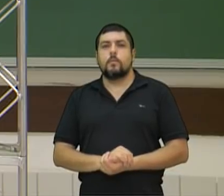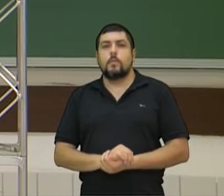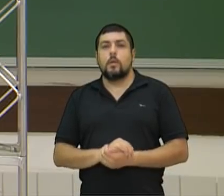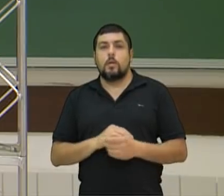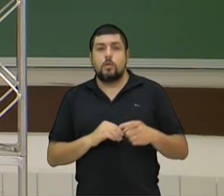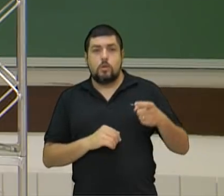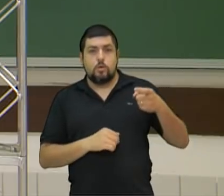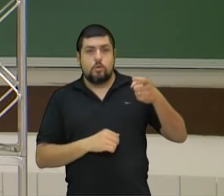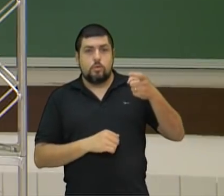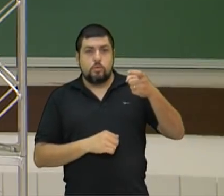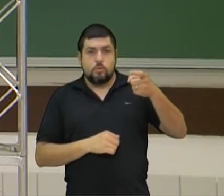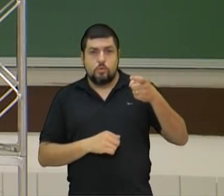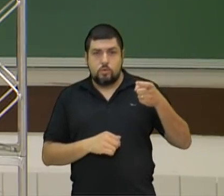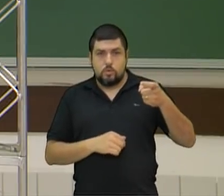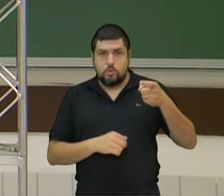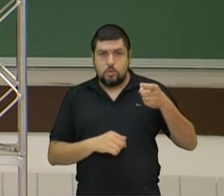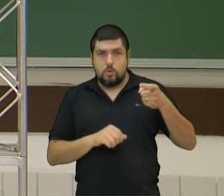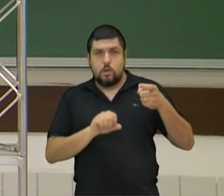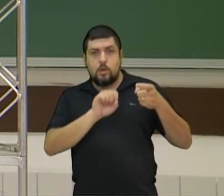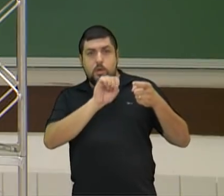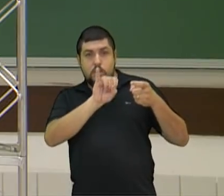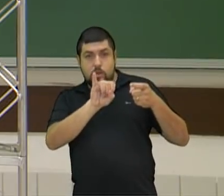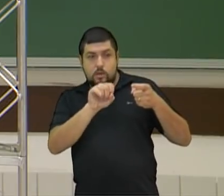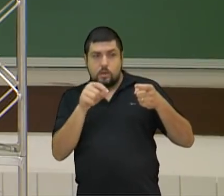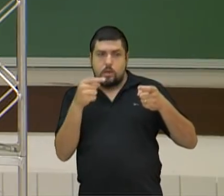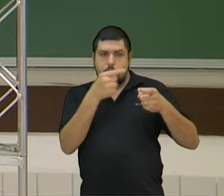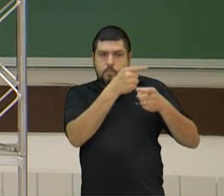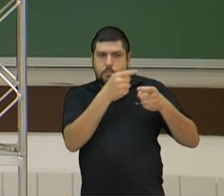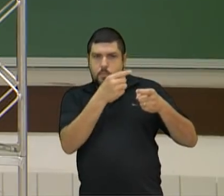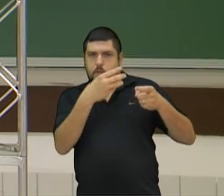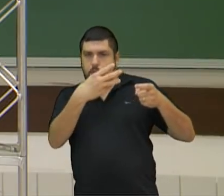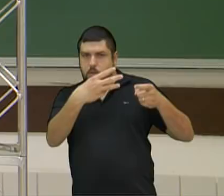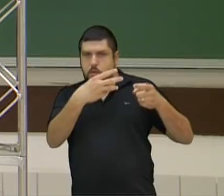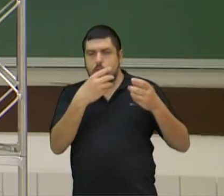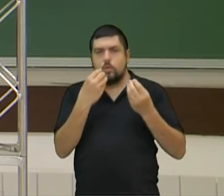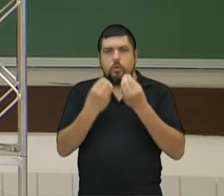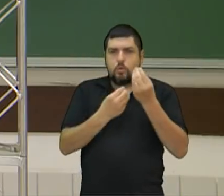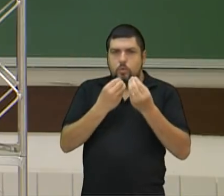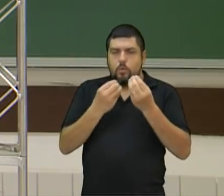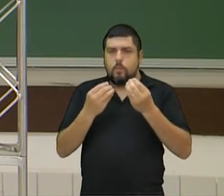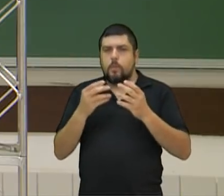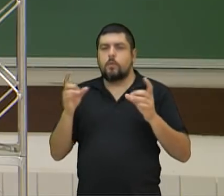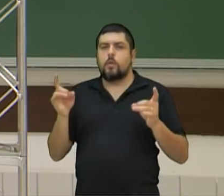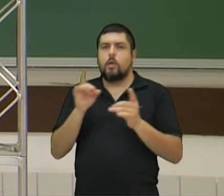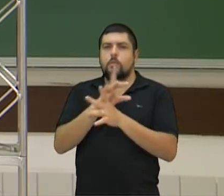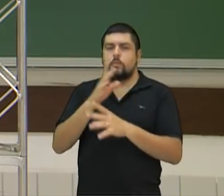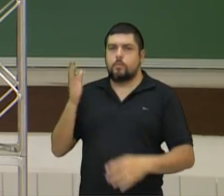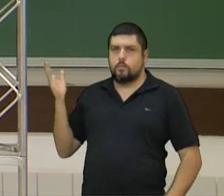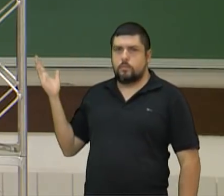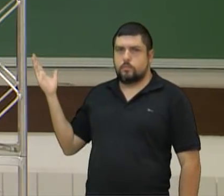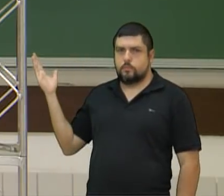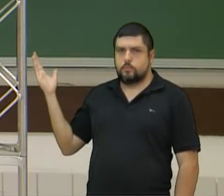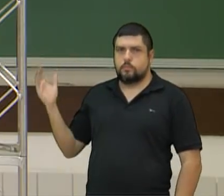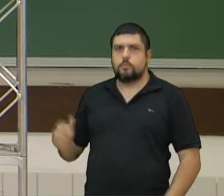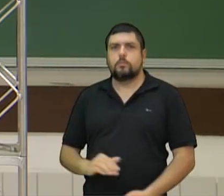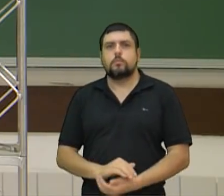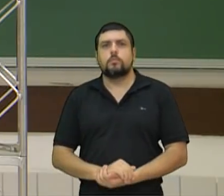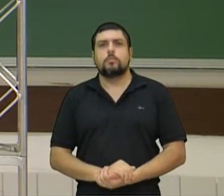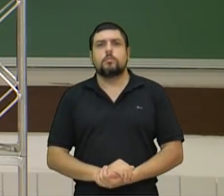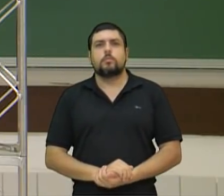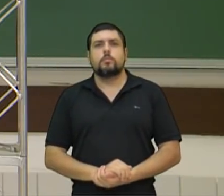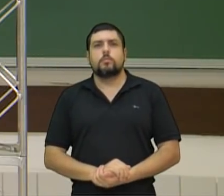deixei pronto ali para vocês. Vai ficar módulo de menos 3 mais 1, menos 3 mais 1 é menos 2 e o módulo de menos 2 é